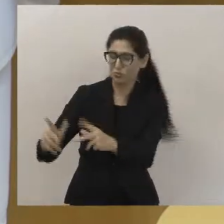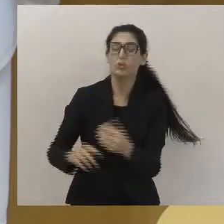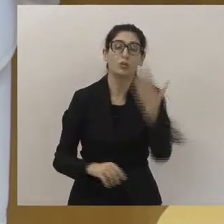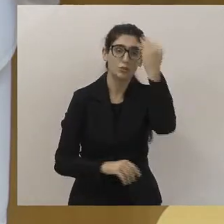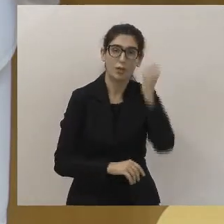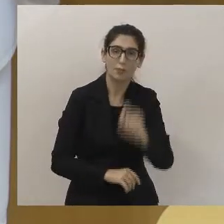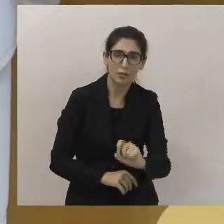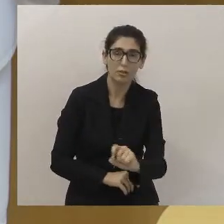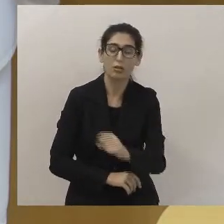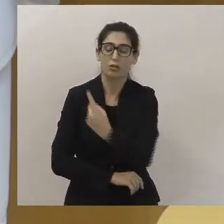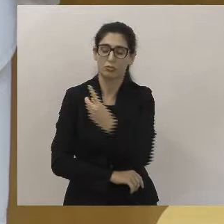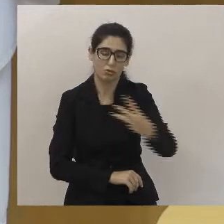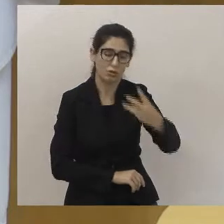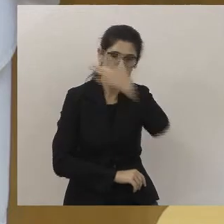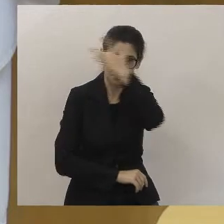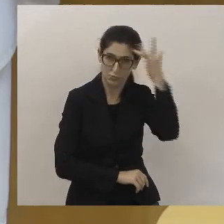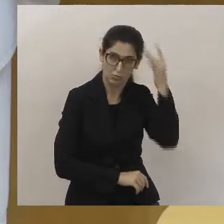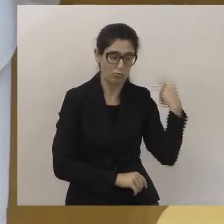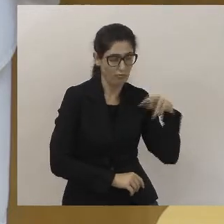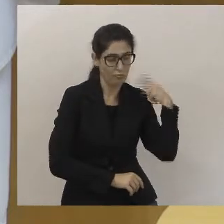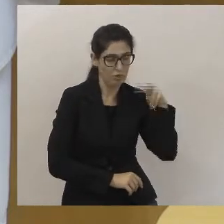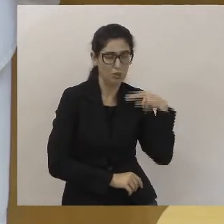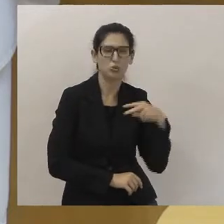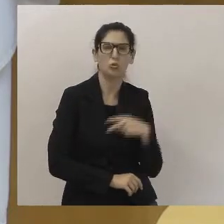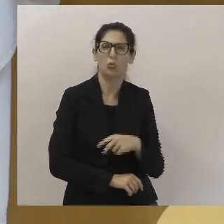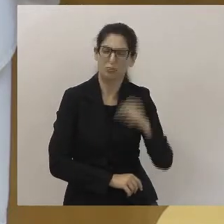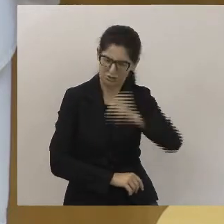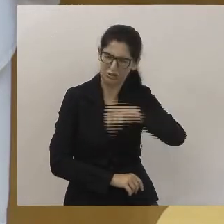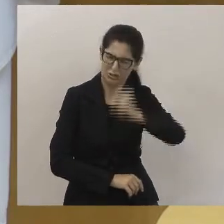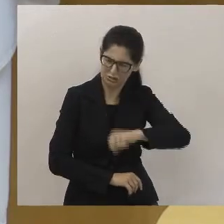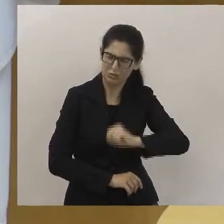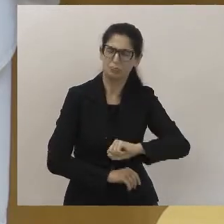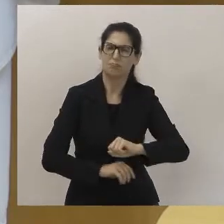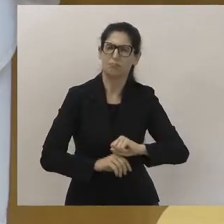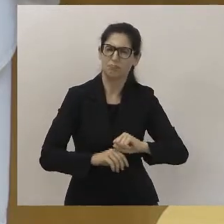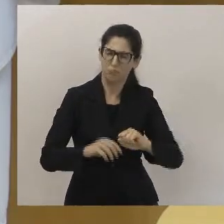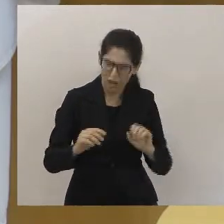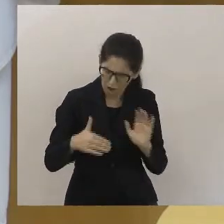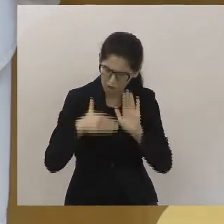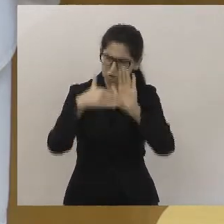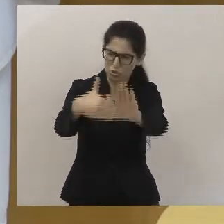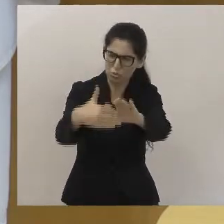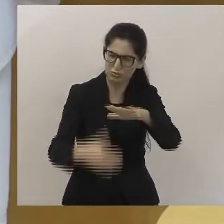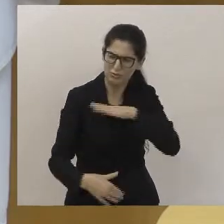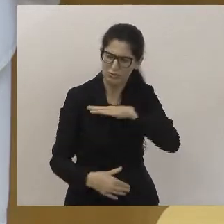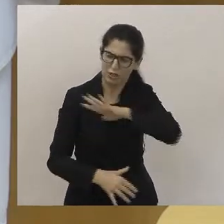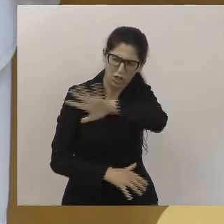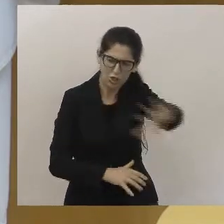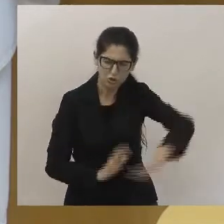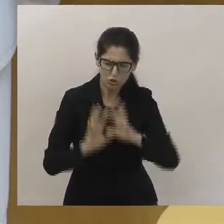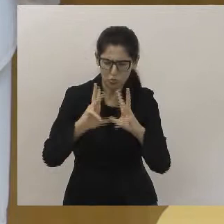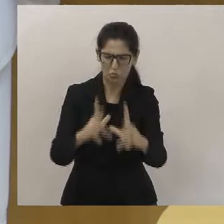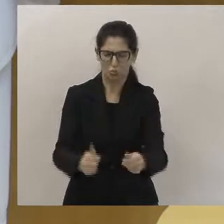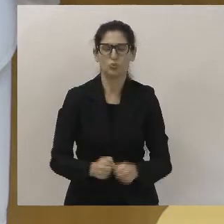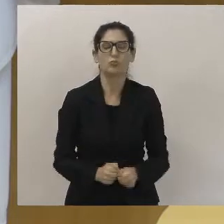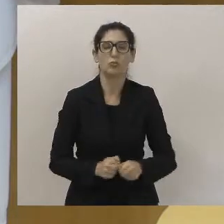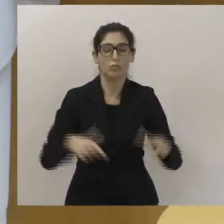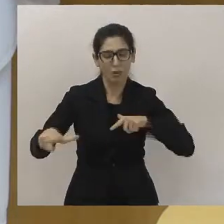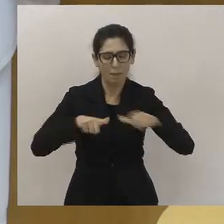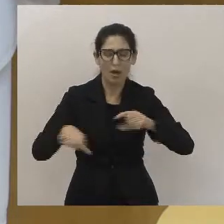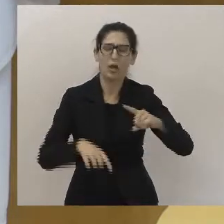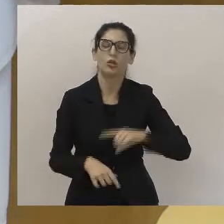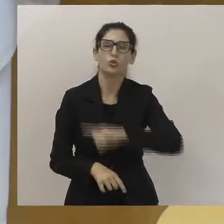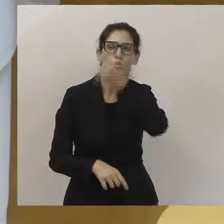os três vereadores que aqui se enquanto faz o seu melhor para atender você que é isso que esse vereador faz trabalho de domingo a domingo pra